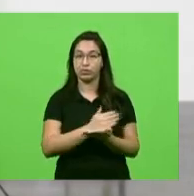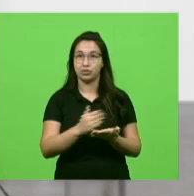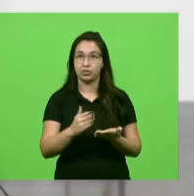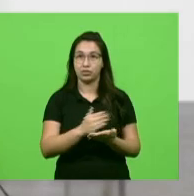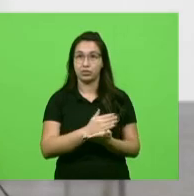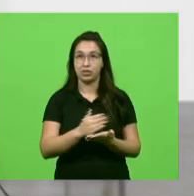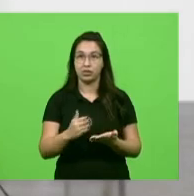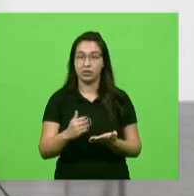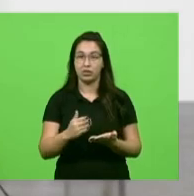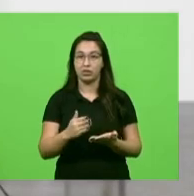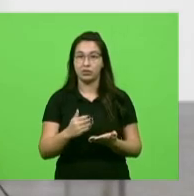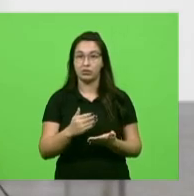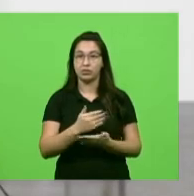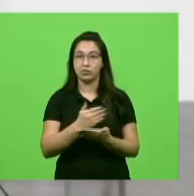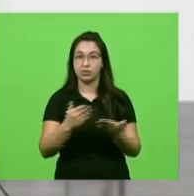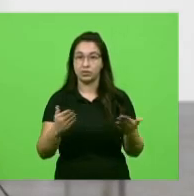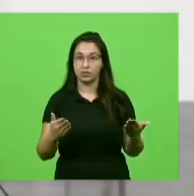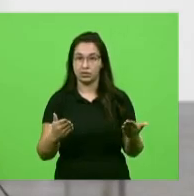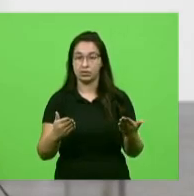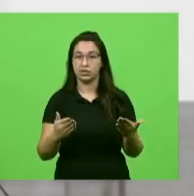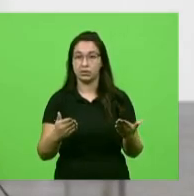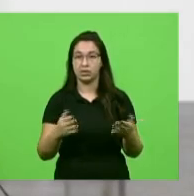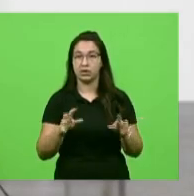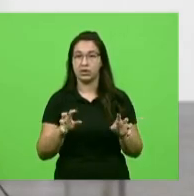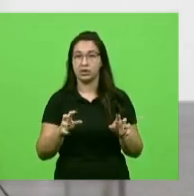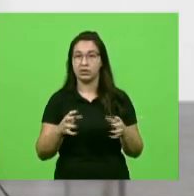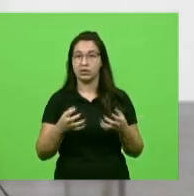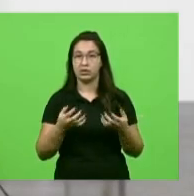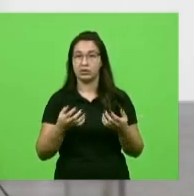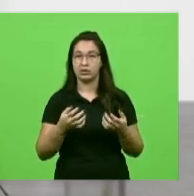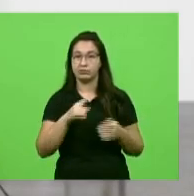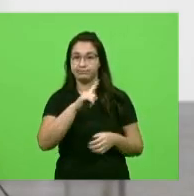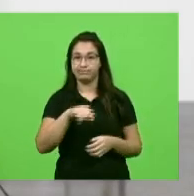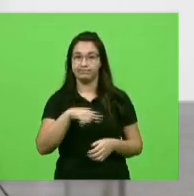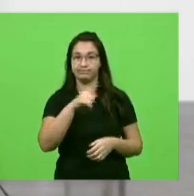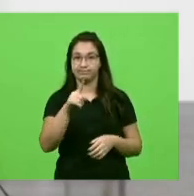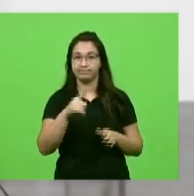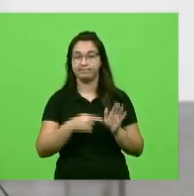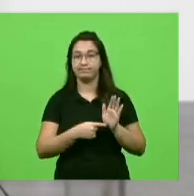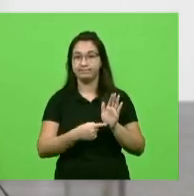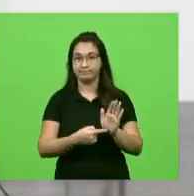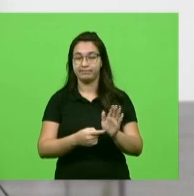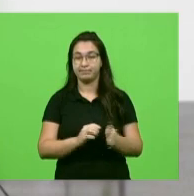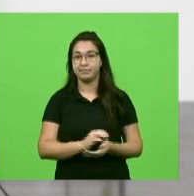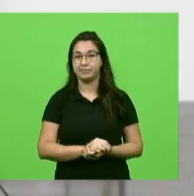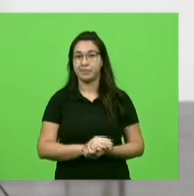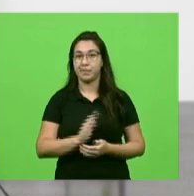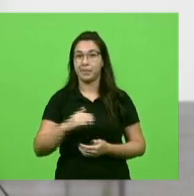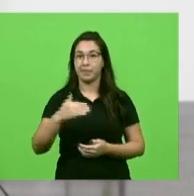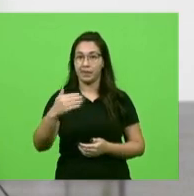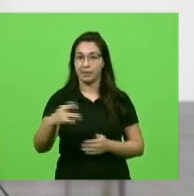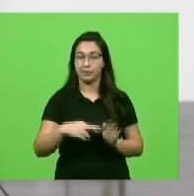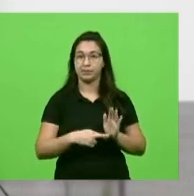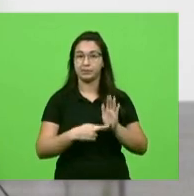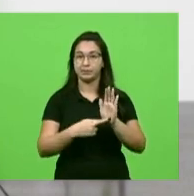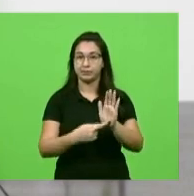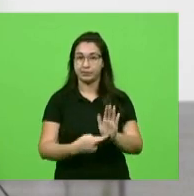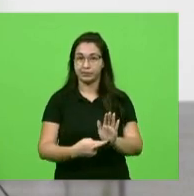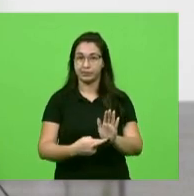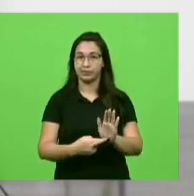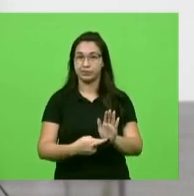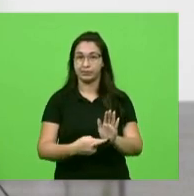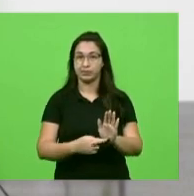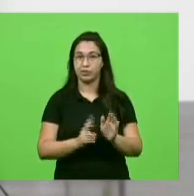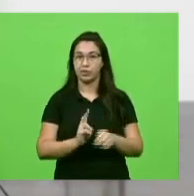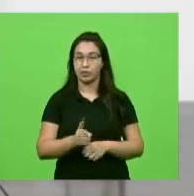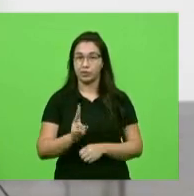alguns dos postulantes renunciaram à acusação, prosseguindo a representação sob a tutela dos